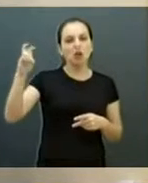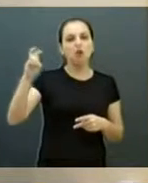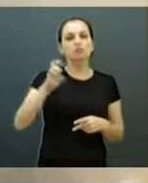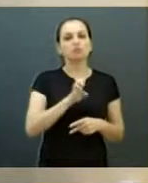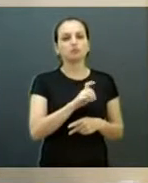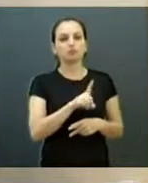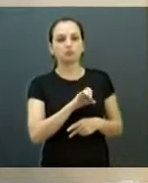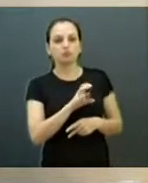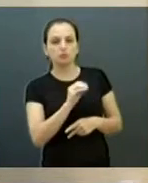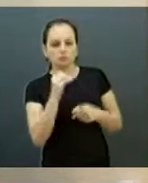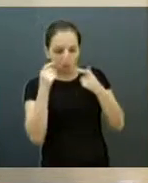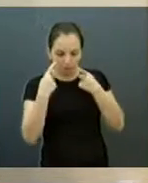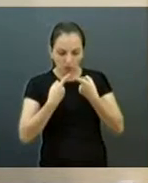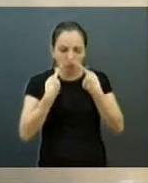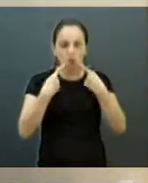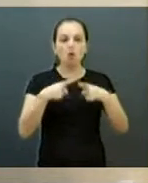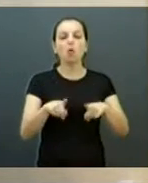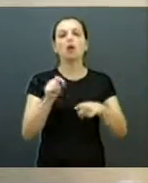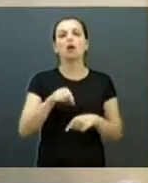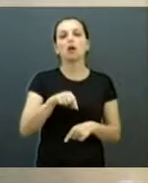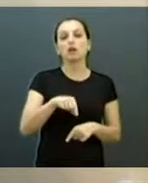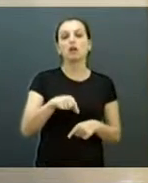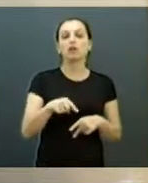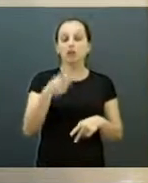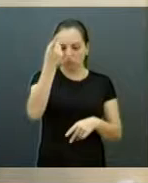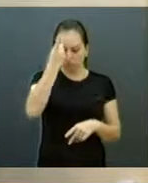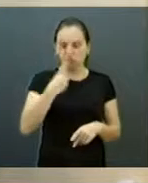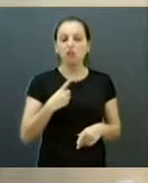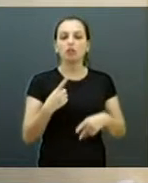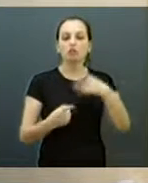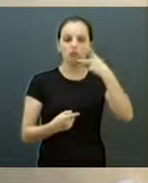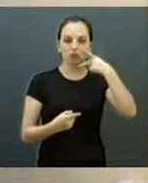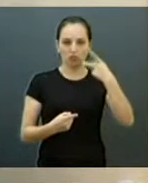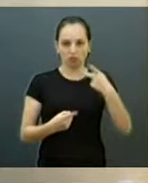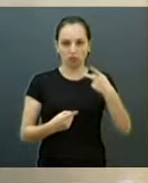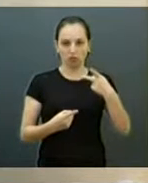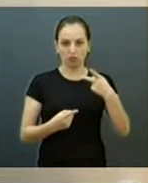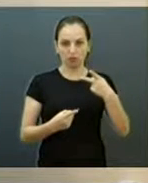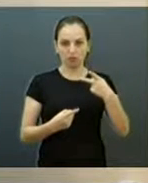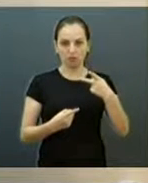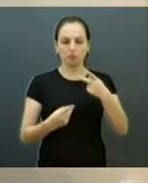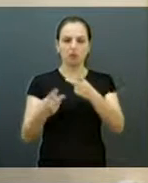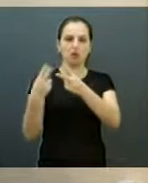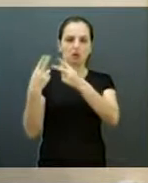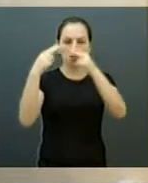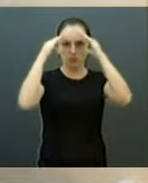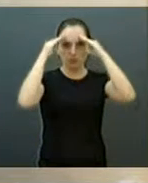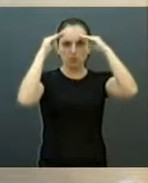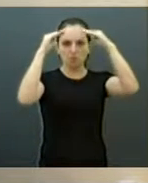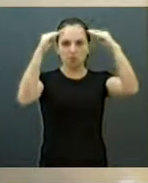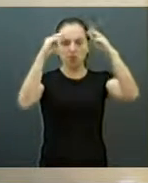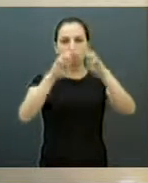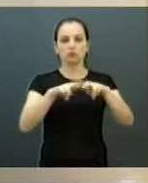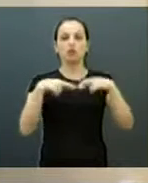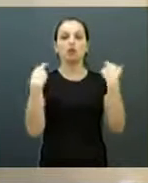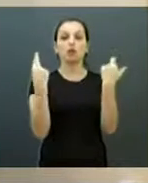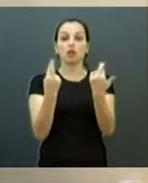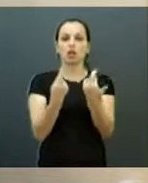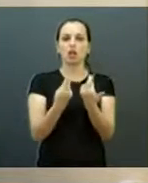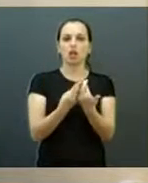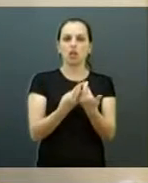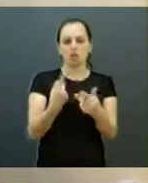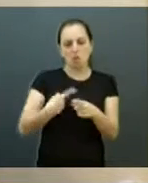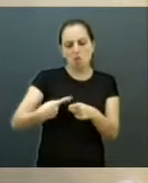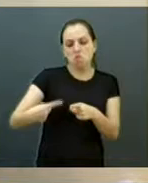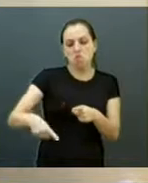várias denúncias veio aqui estão direito vereador respeito é aquela reunião e não proíbe ninguém